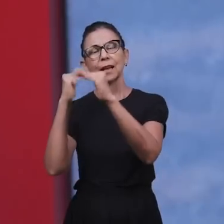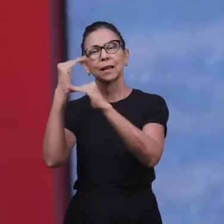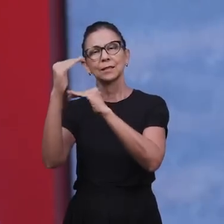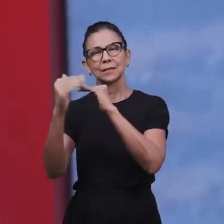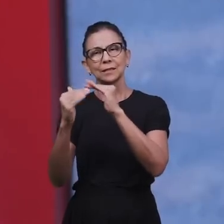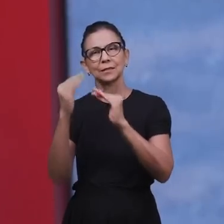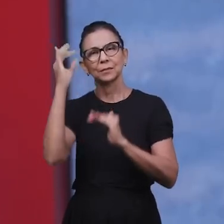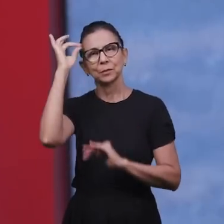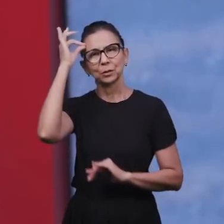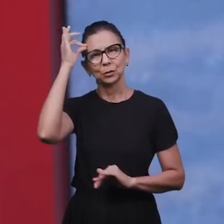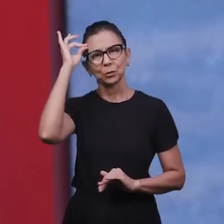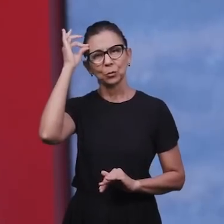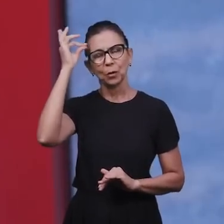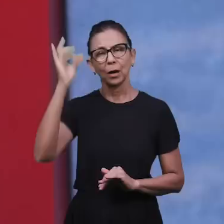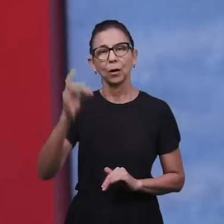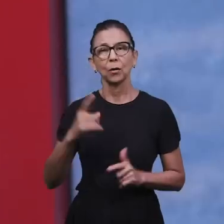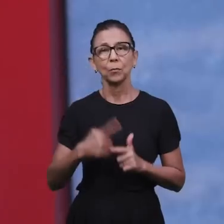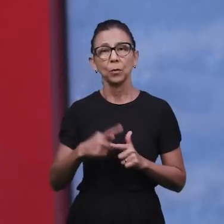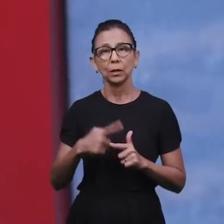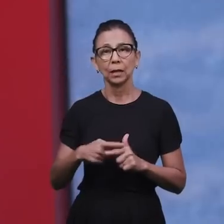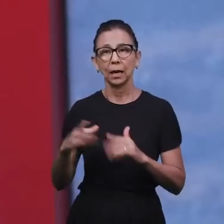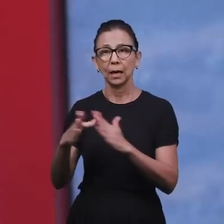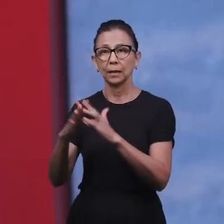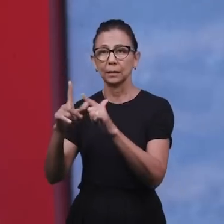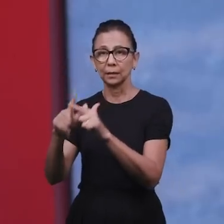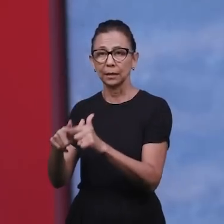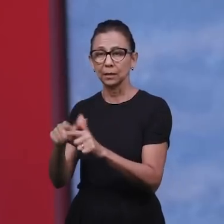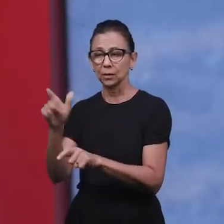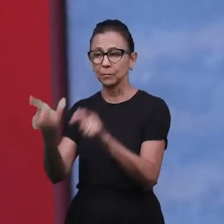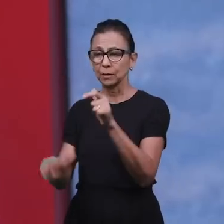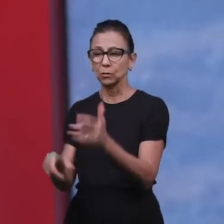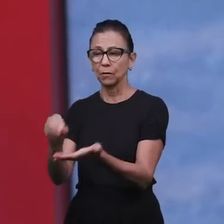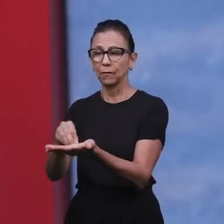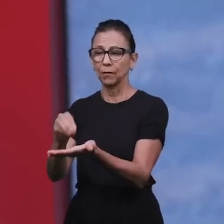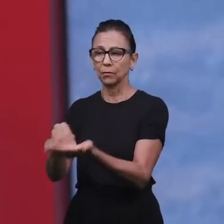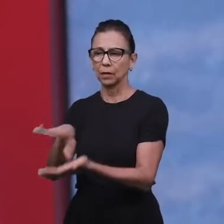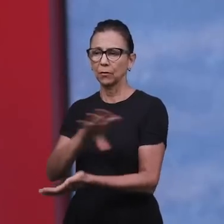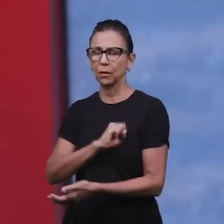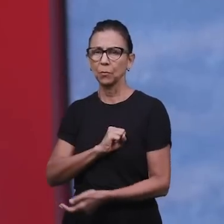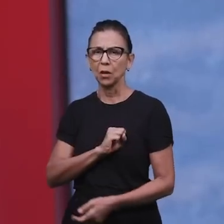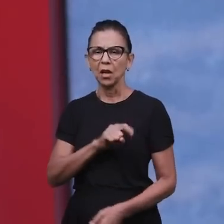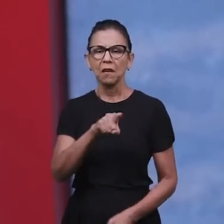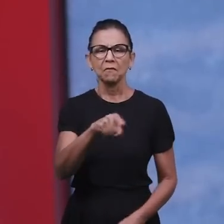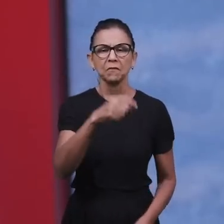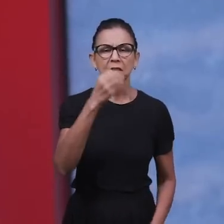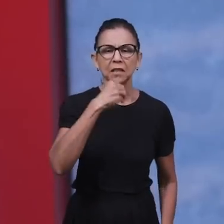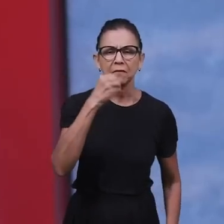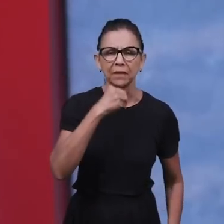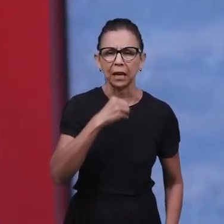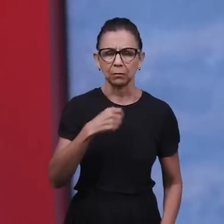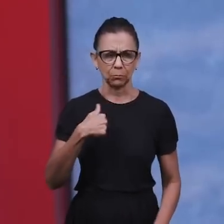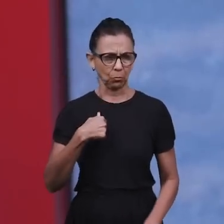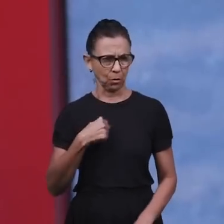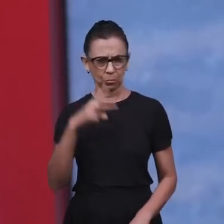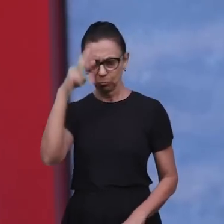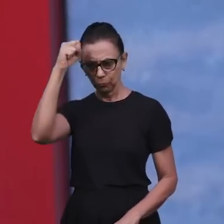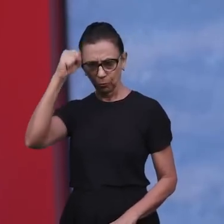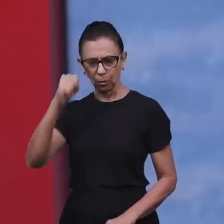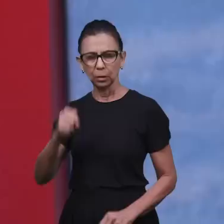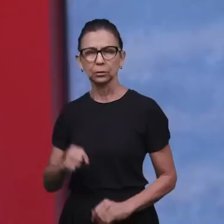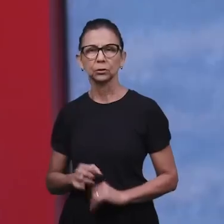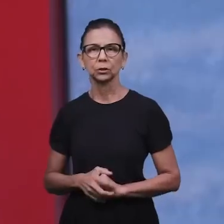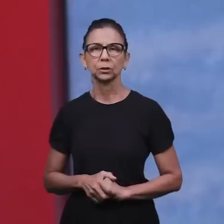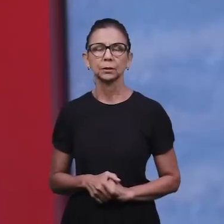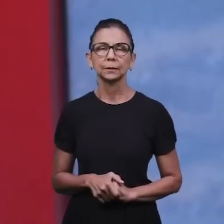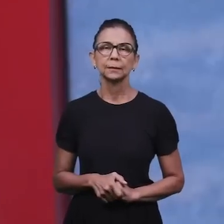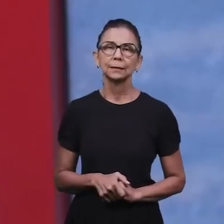Não, você é fraco. Não, porque eu sou forte. Não, porque você é de Paulo. Aquela divisão estava causando mau